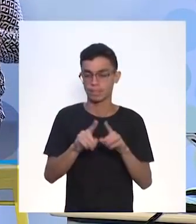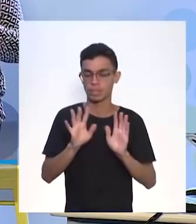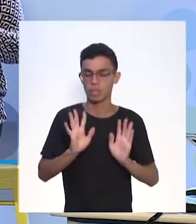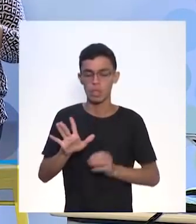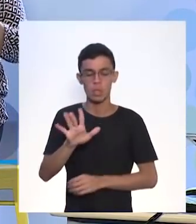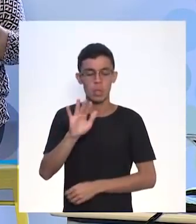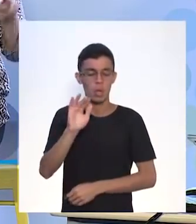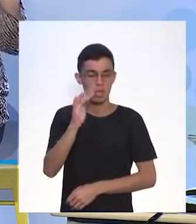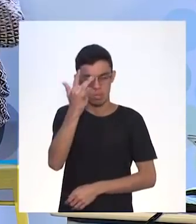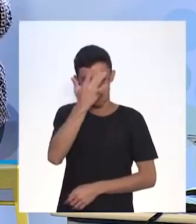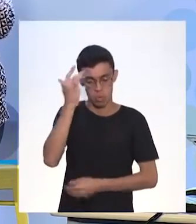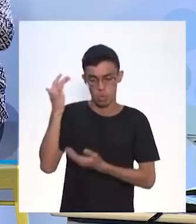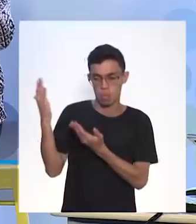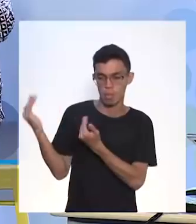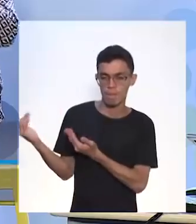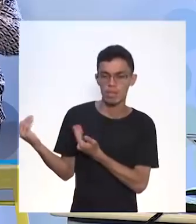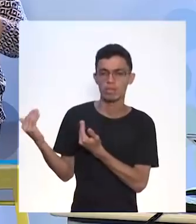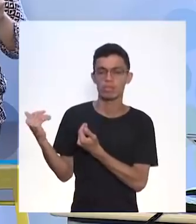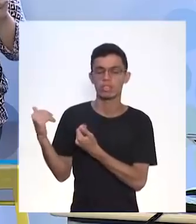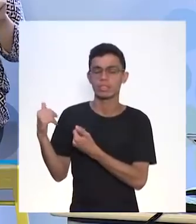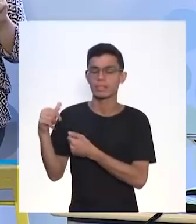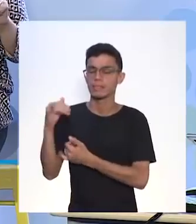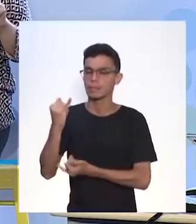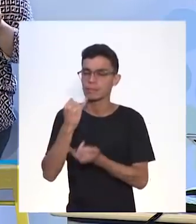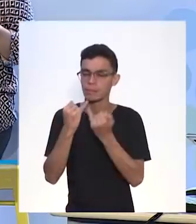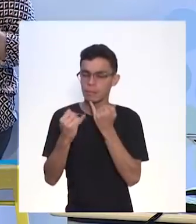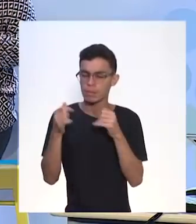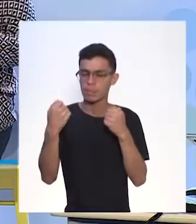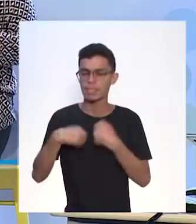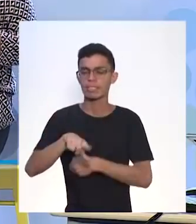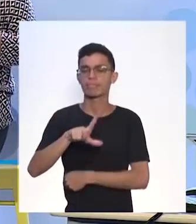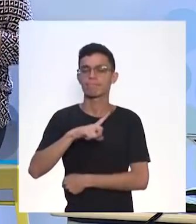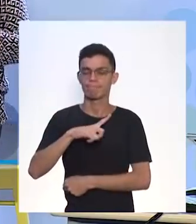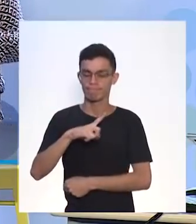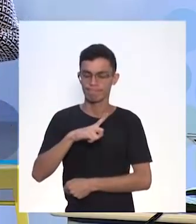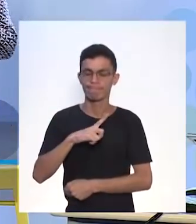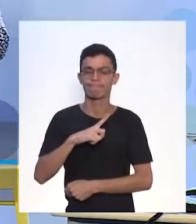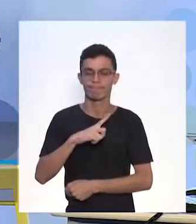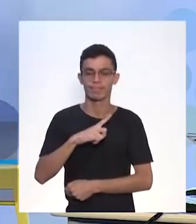Os adolescentes também precisam ter essas informações